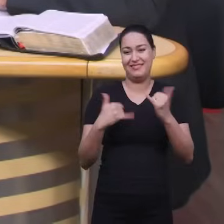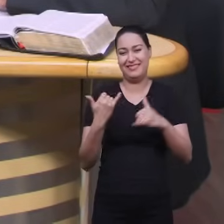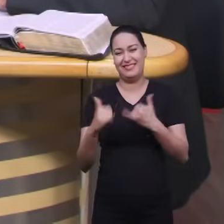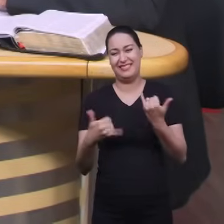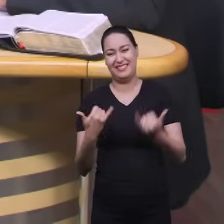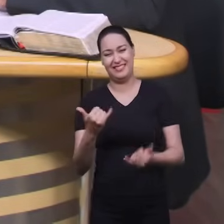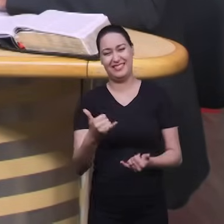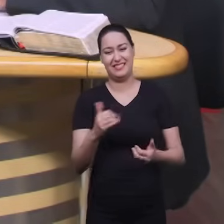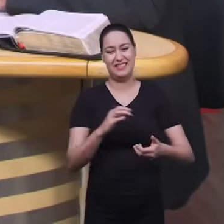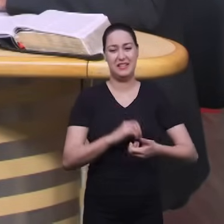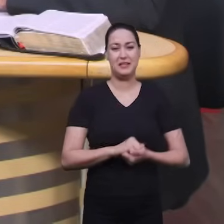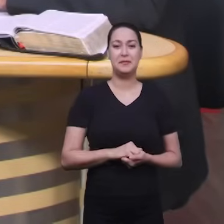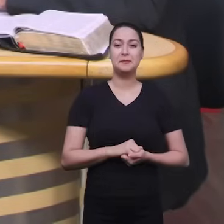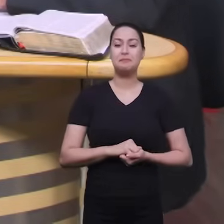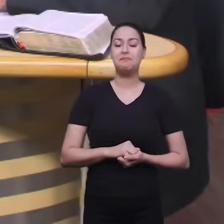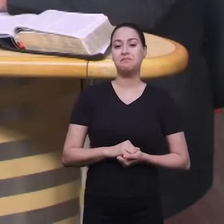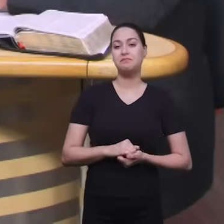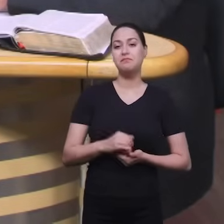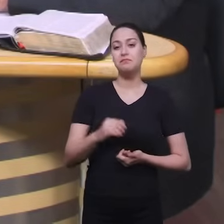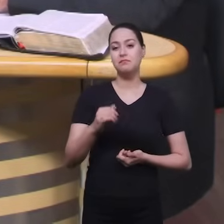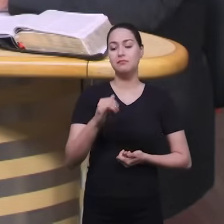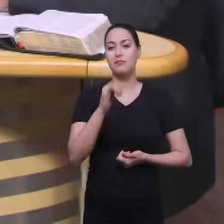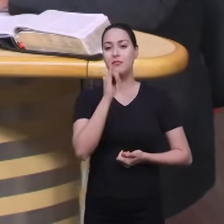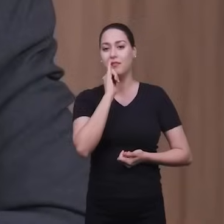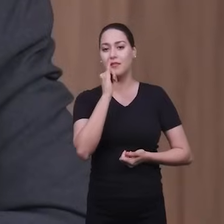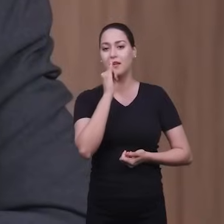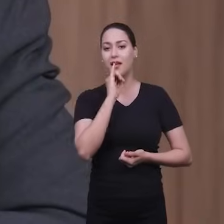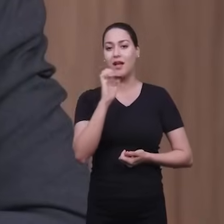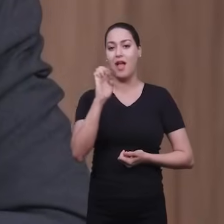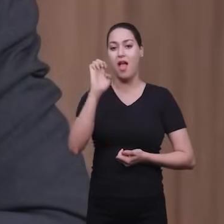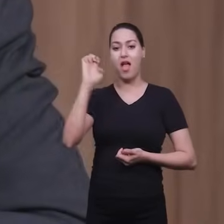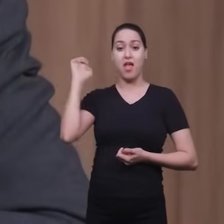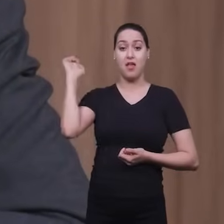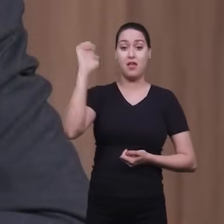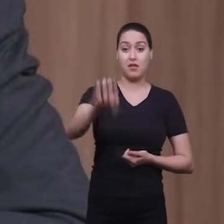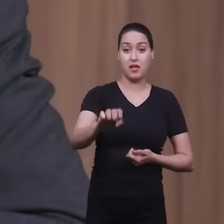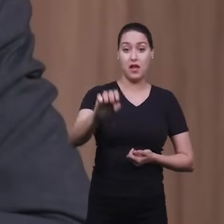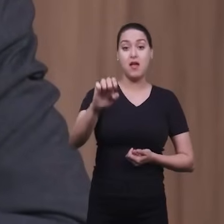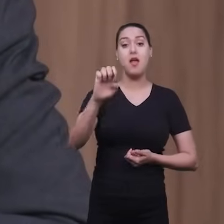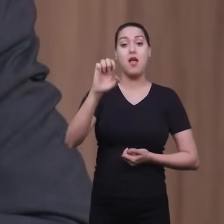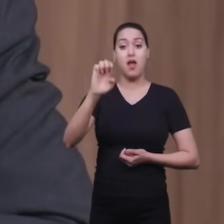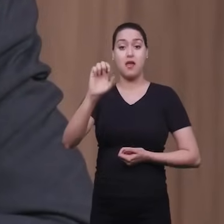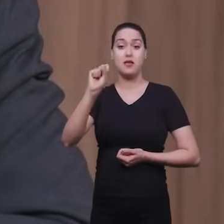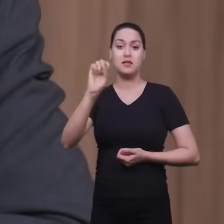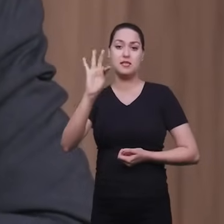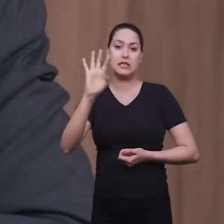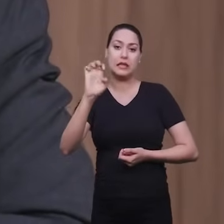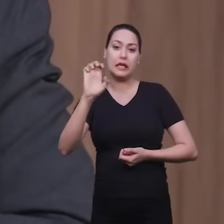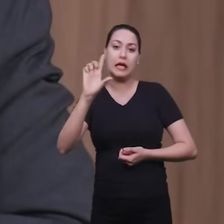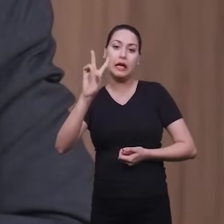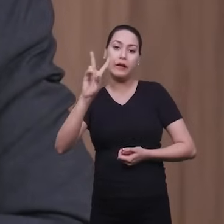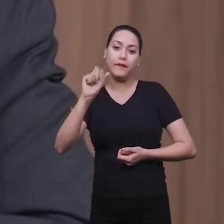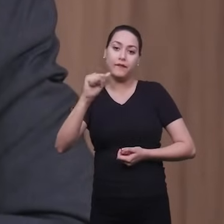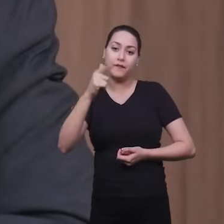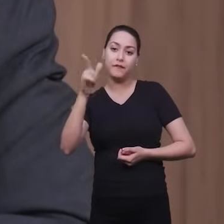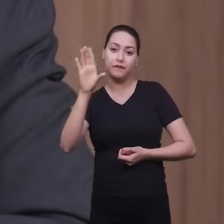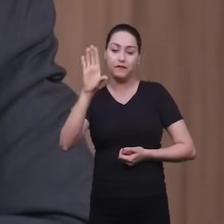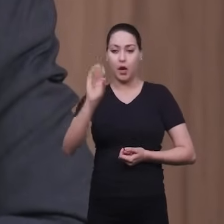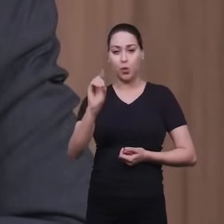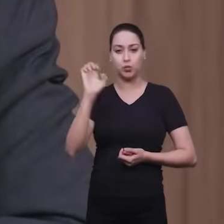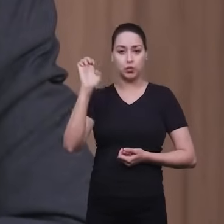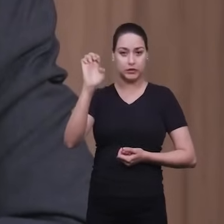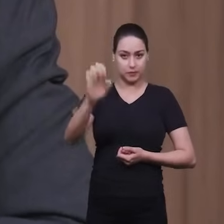a a importância de Estevão que eram diácono na igreja ali que começou e foi o primeiro marketing